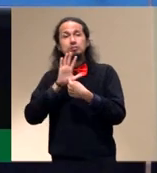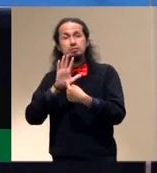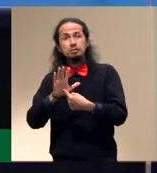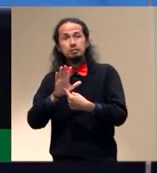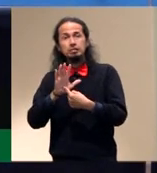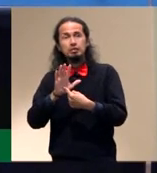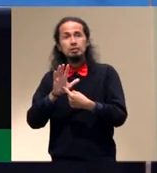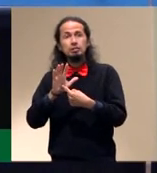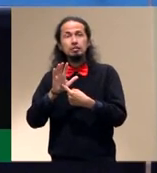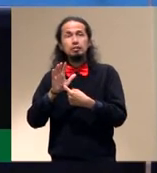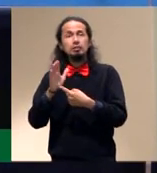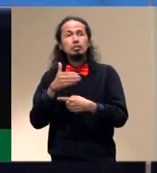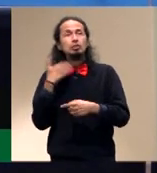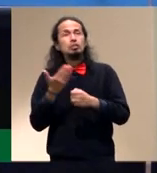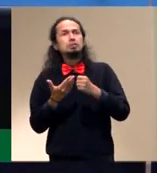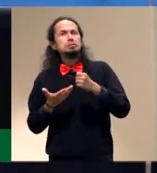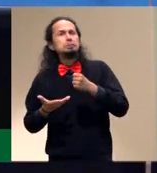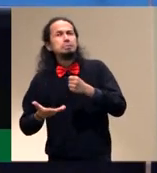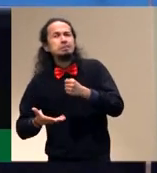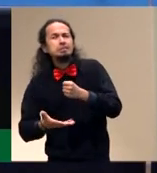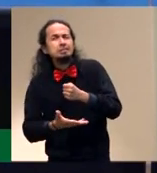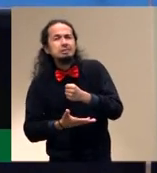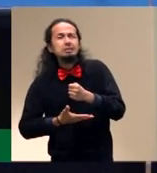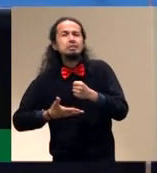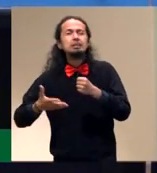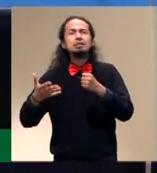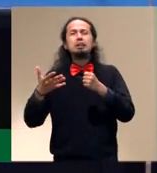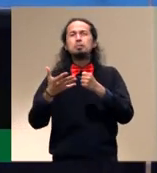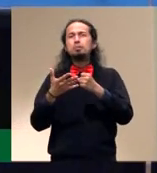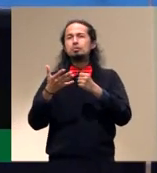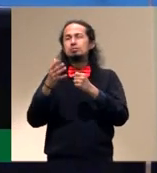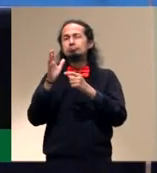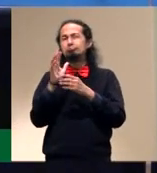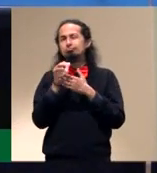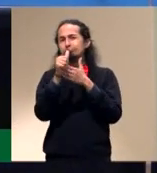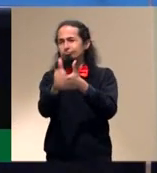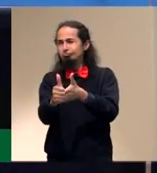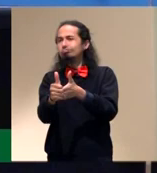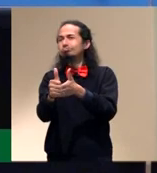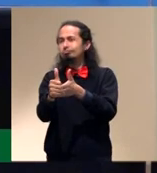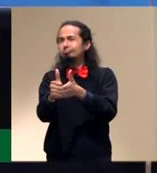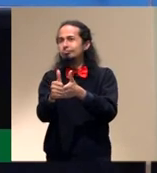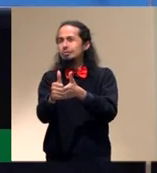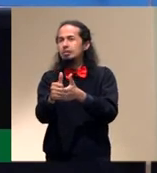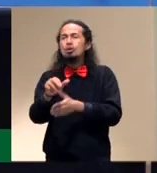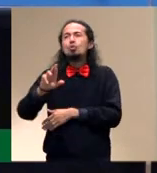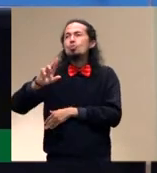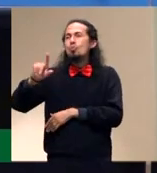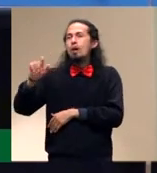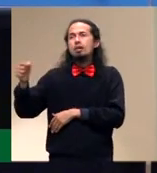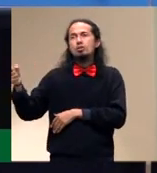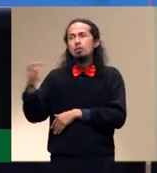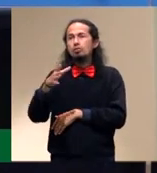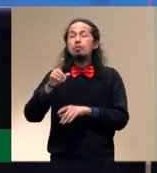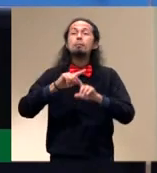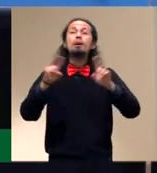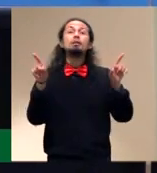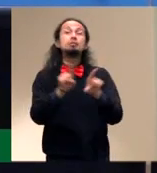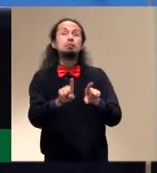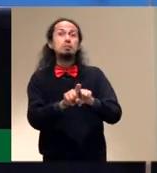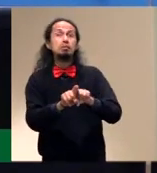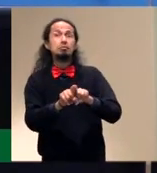nossos princípios, os nossos eixos norteadores, e que não são novos, mas também não são velhos, eles